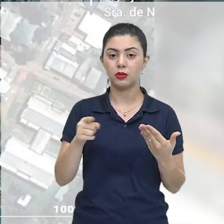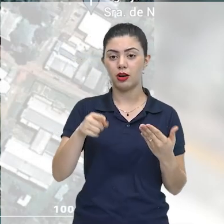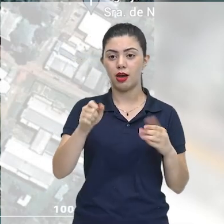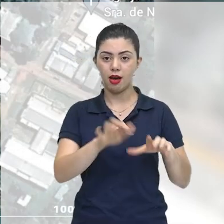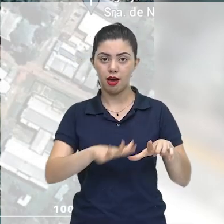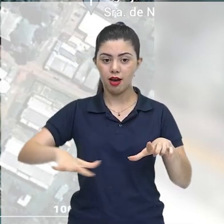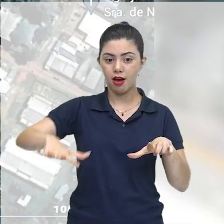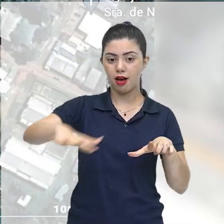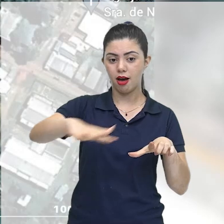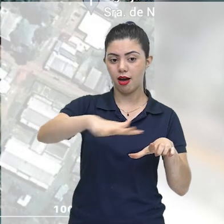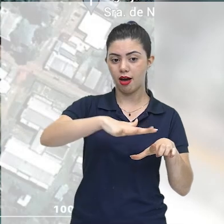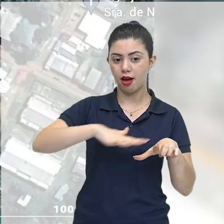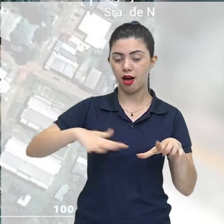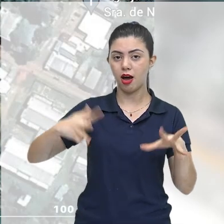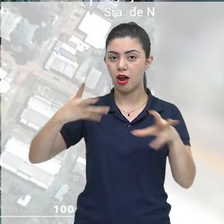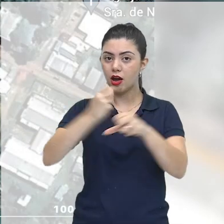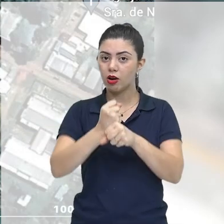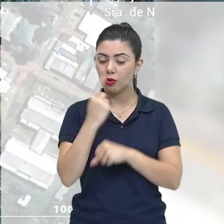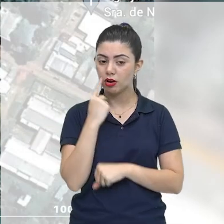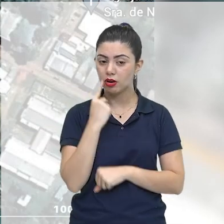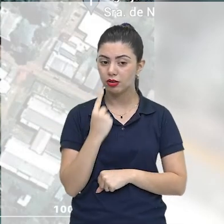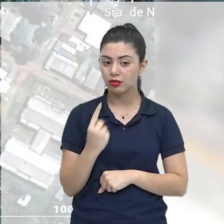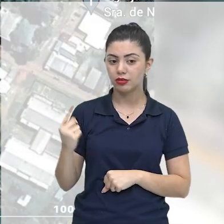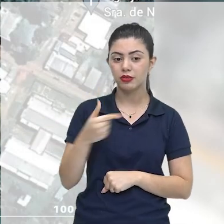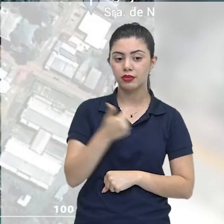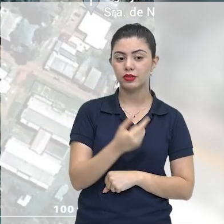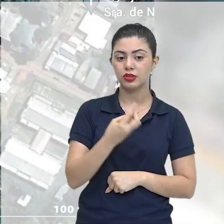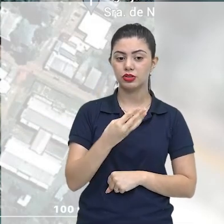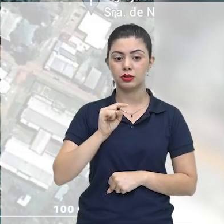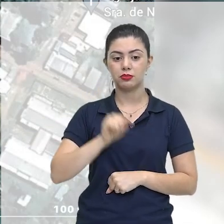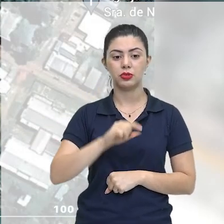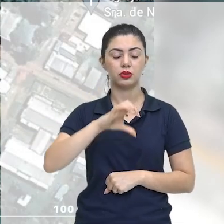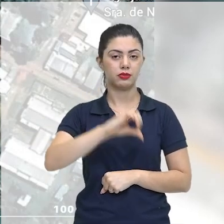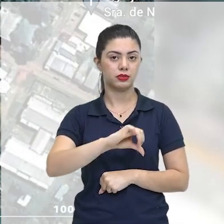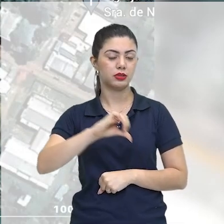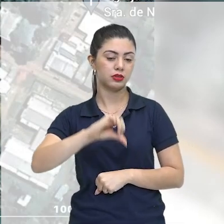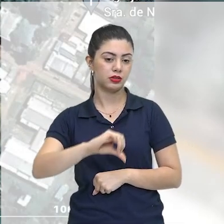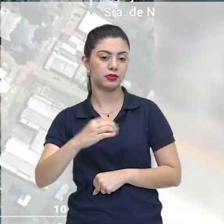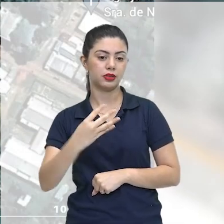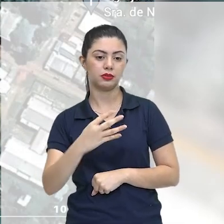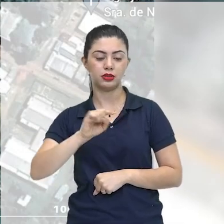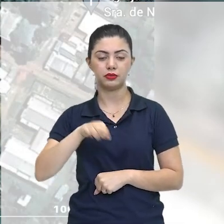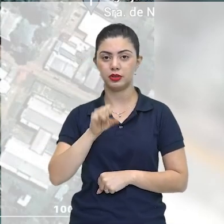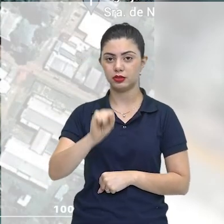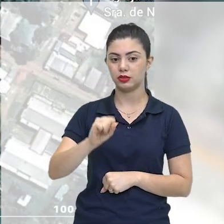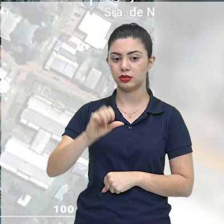que essa estrutura possui é de